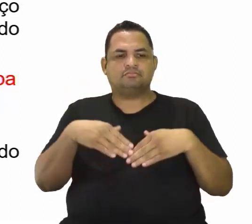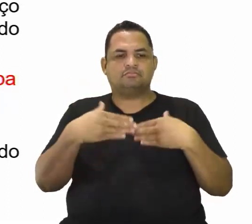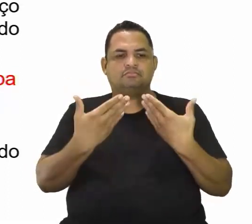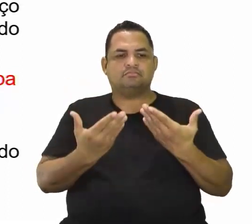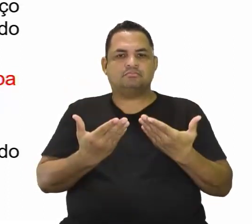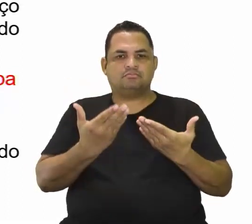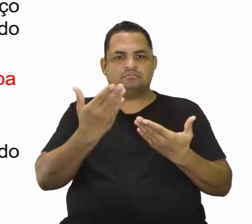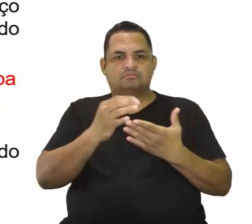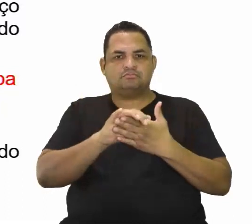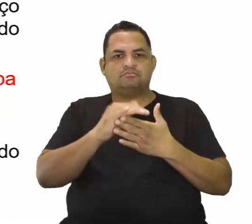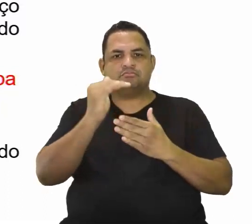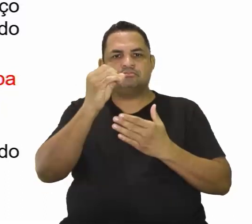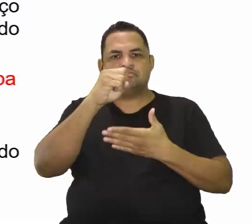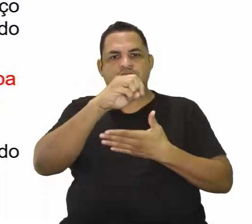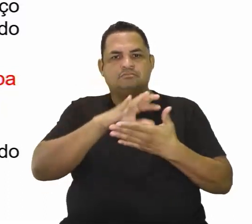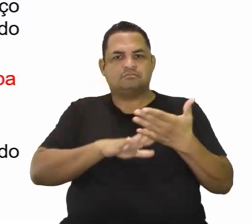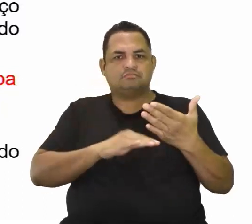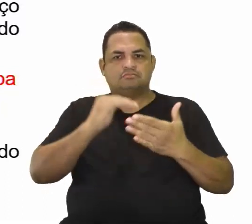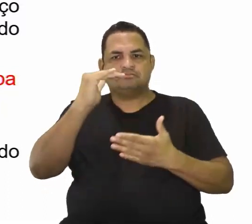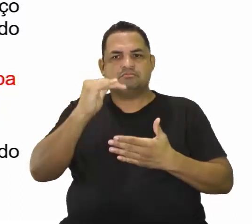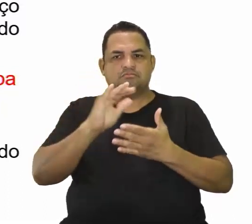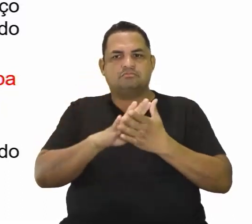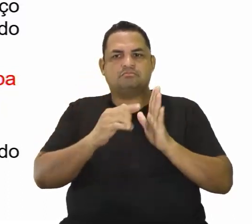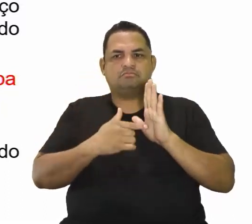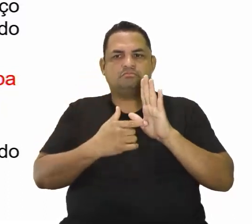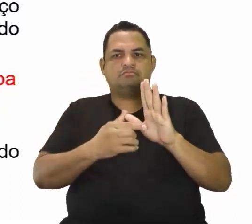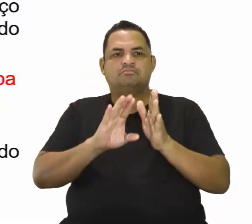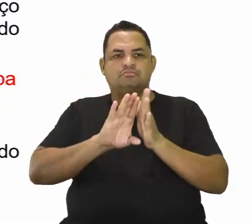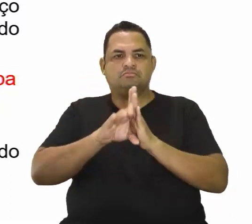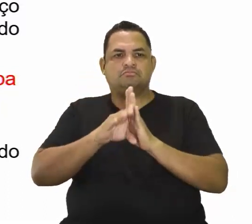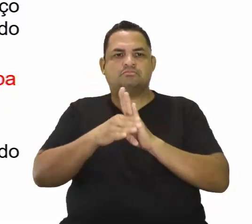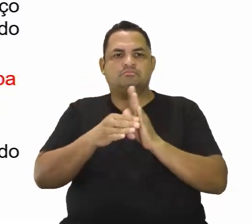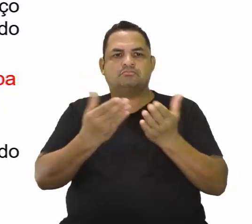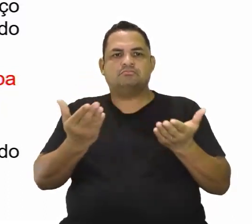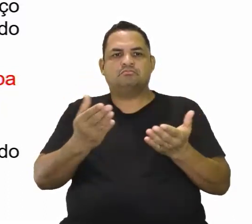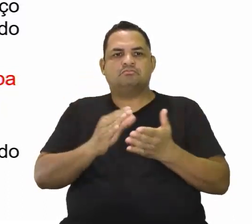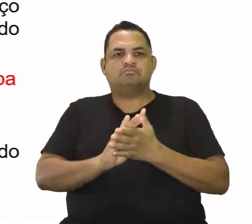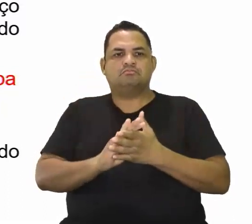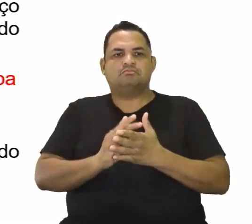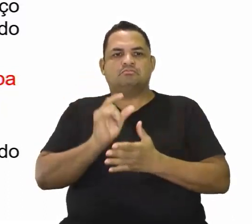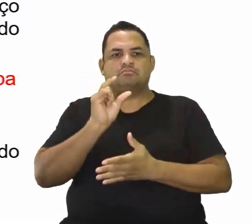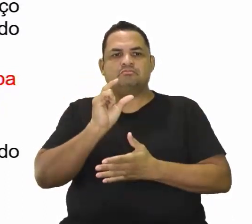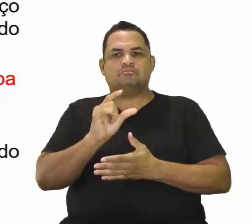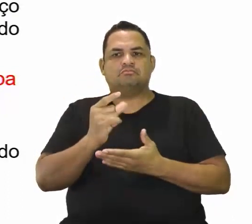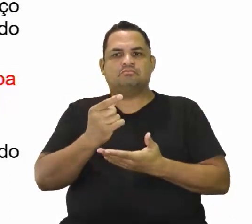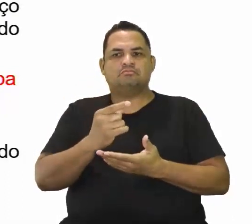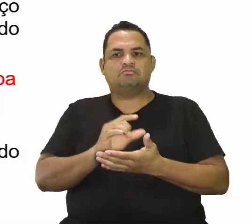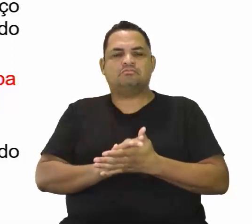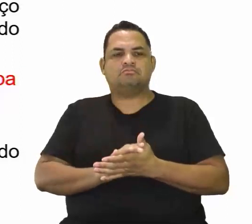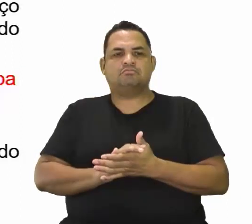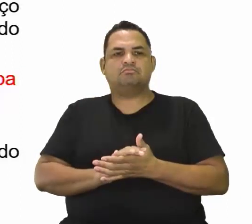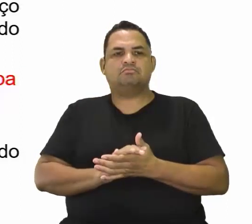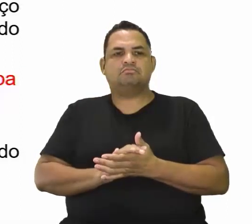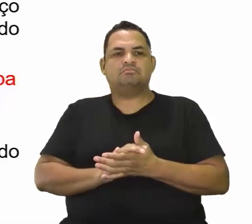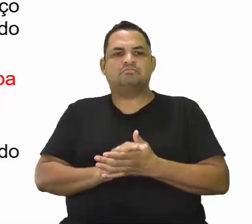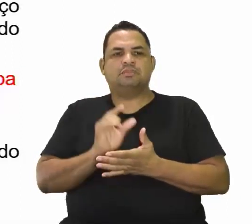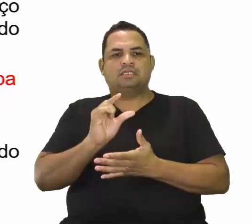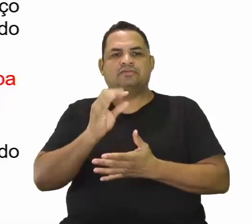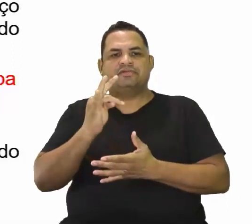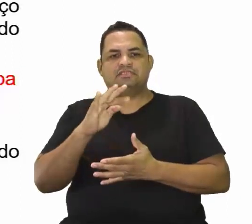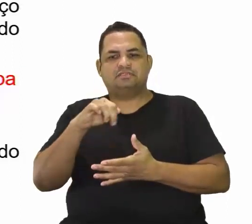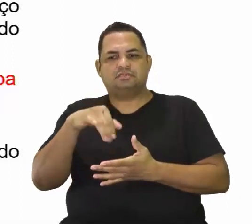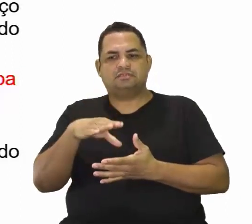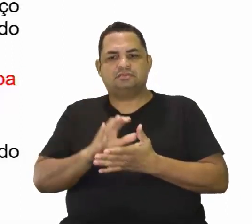Qual das alternativas abaixo apresenta a definição correta para o termo